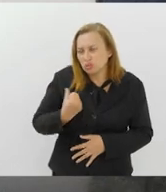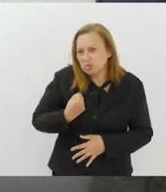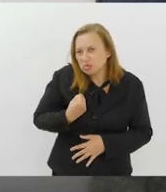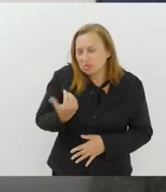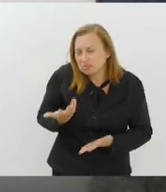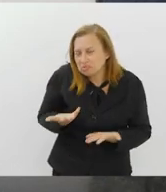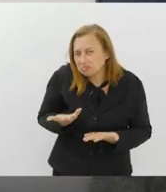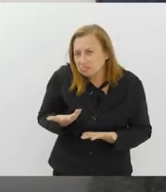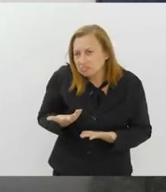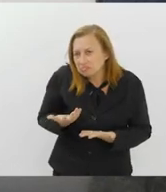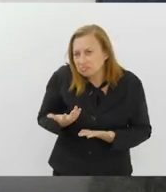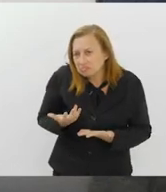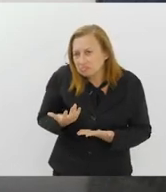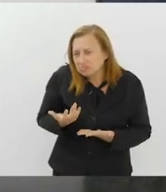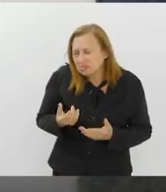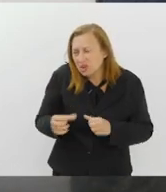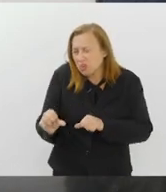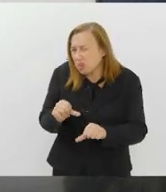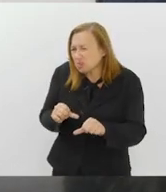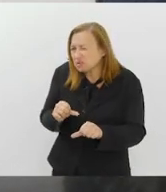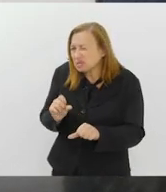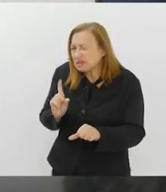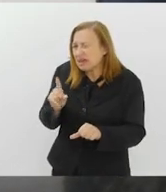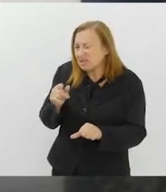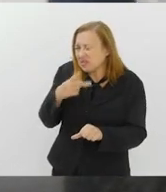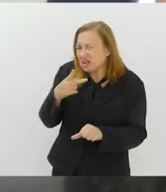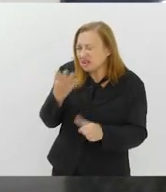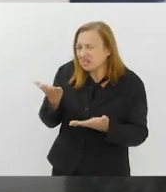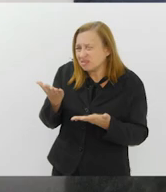é uma contraditória, né?